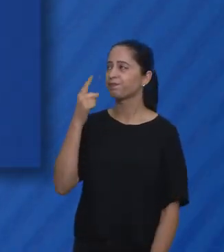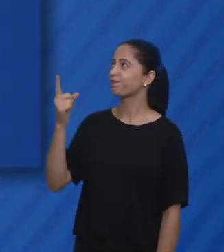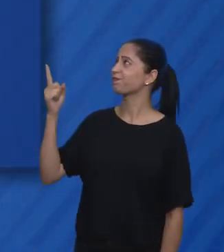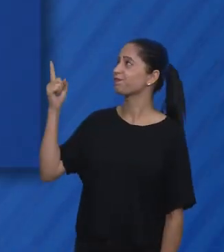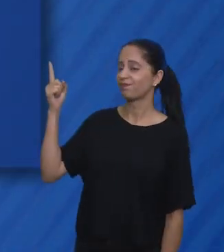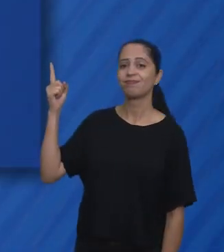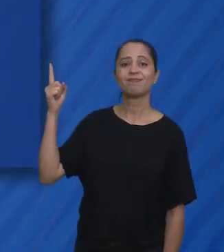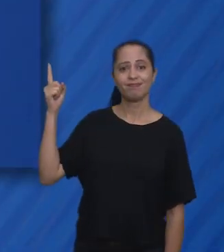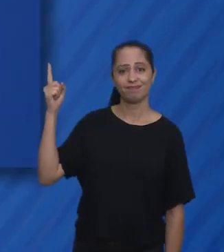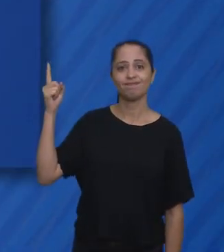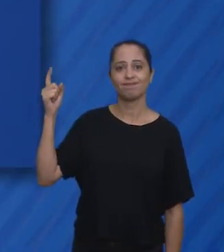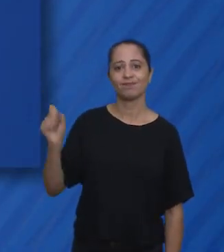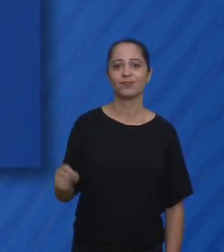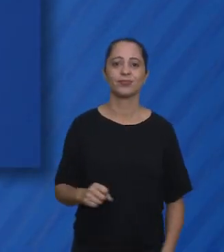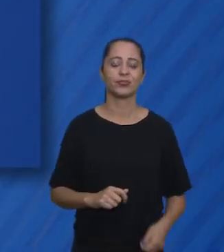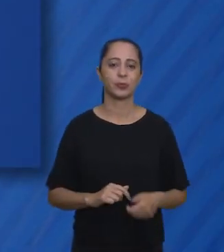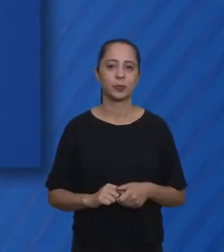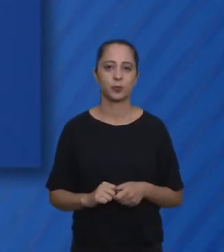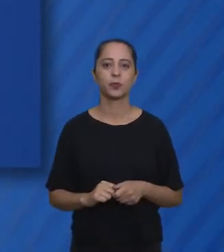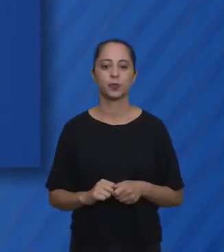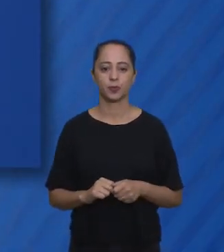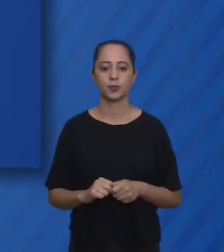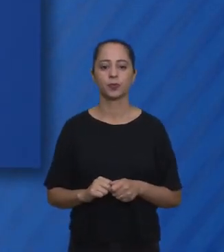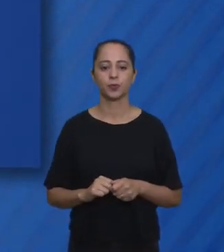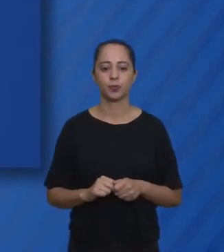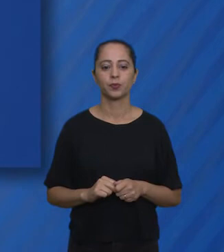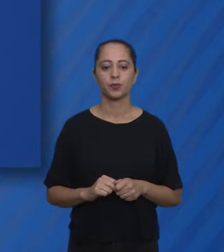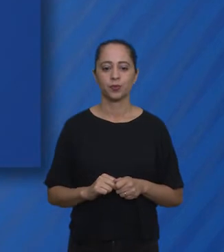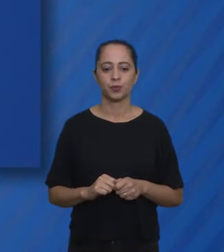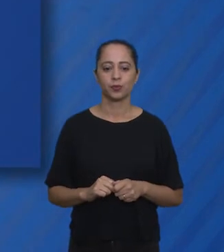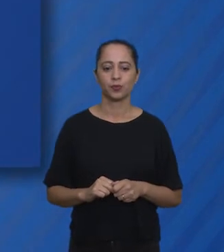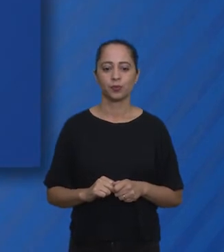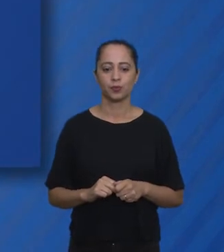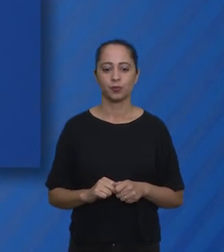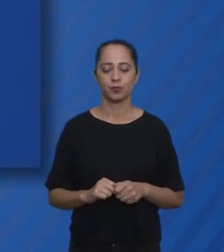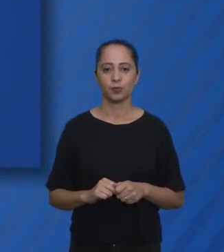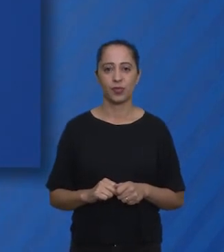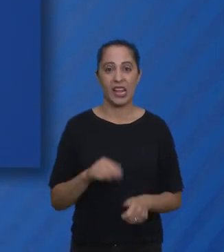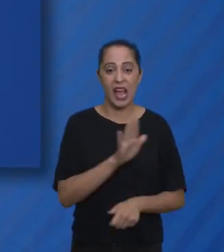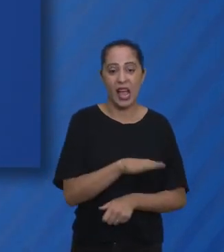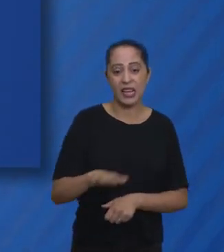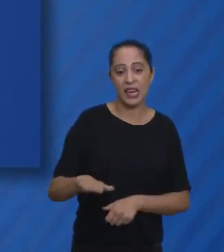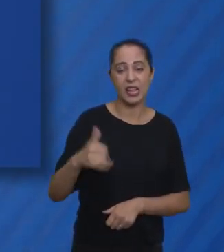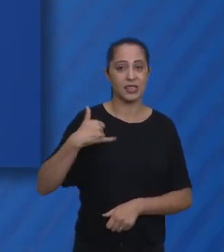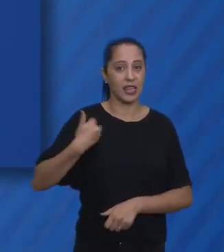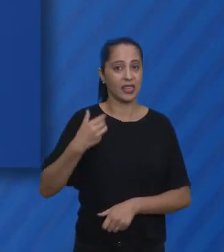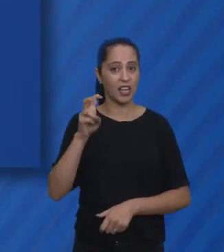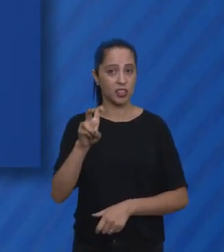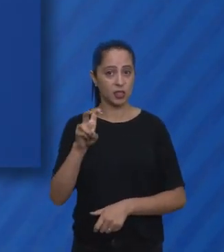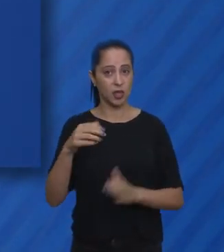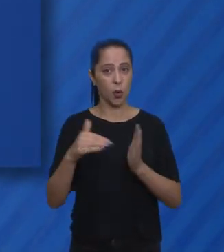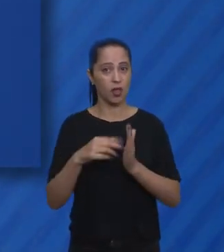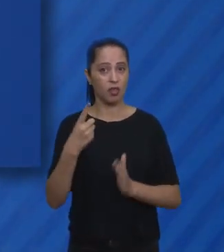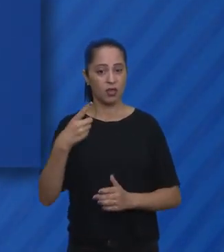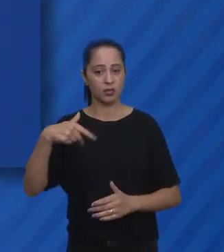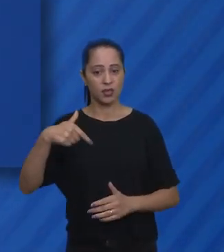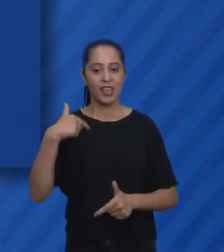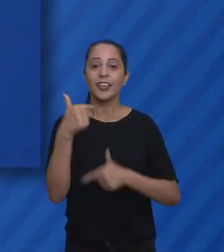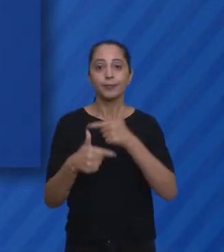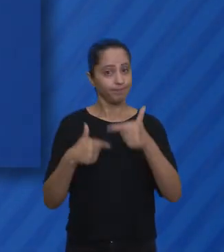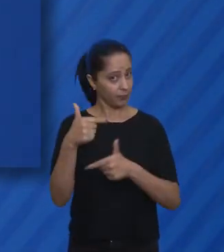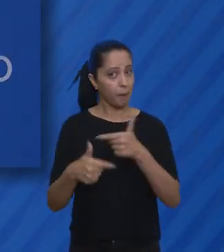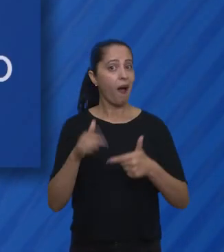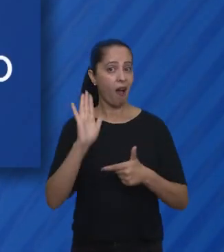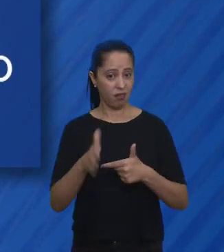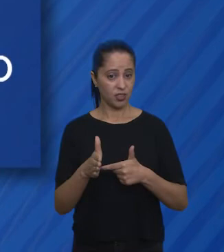do IBGE apontou que 1,7 milhão de crianças e adolescentes de 5 a 17 anos trabalham